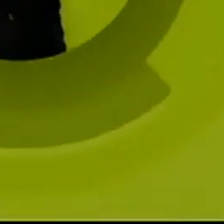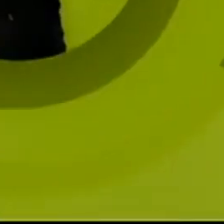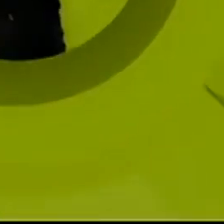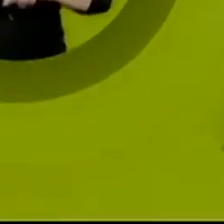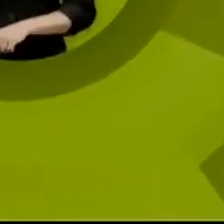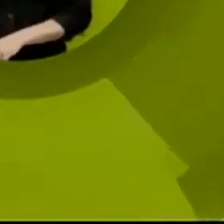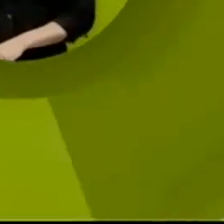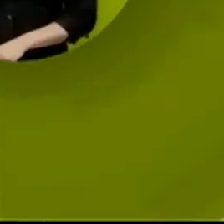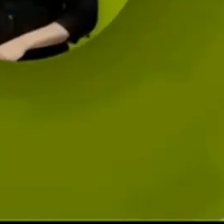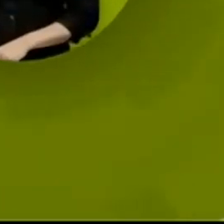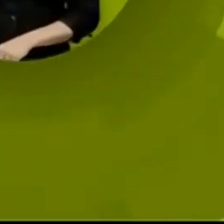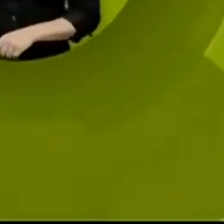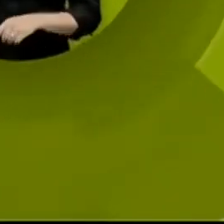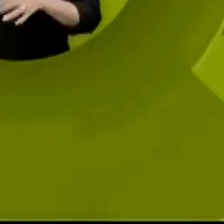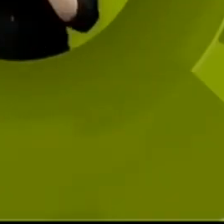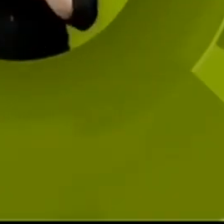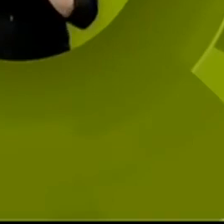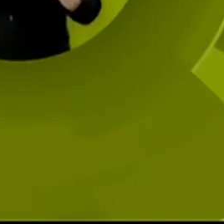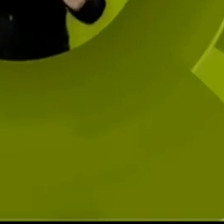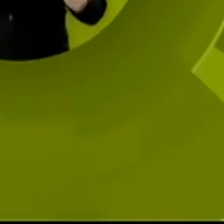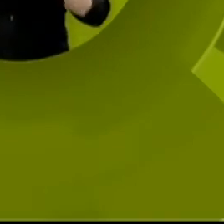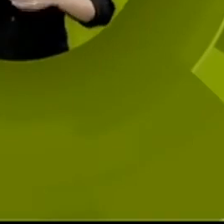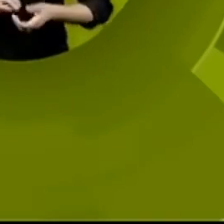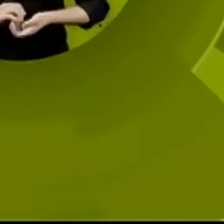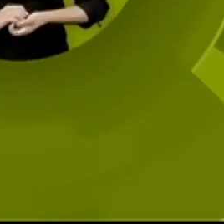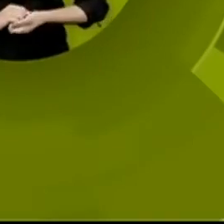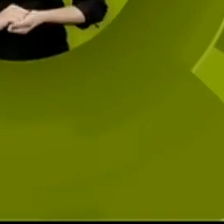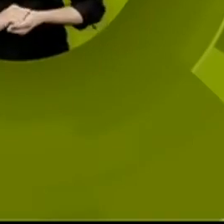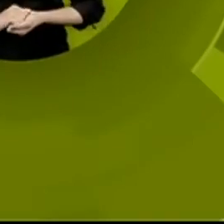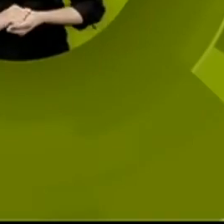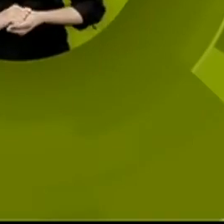o programa a seguir é livre para todos os